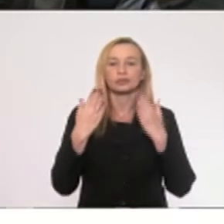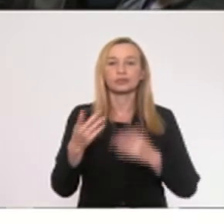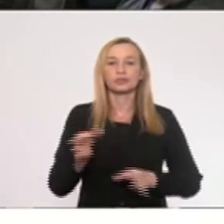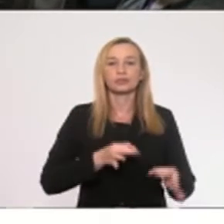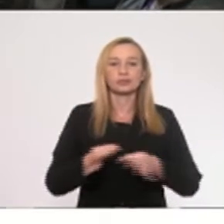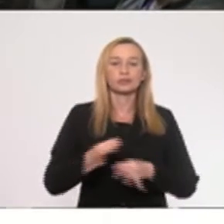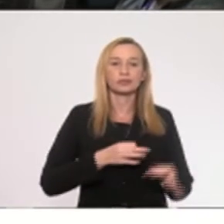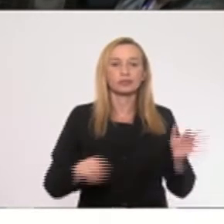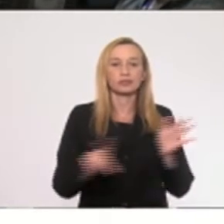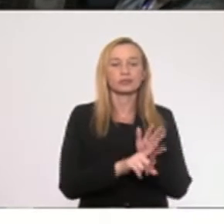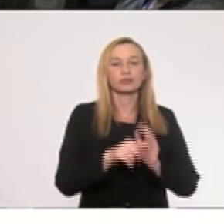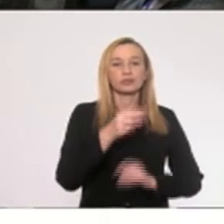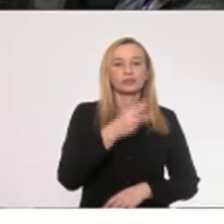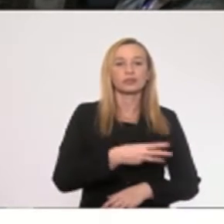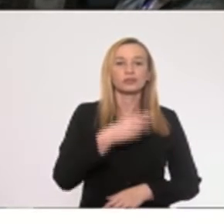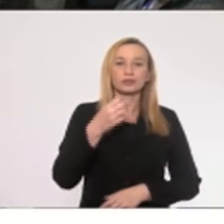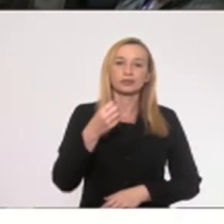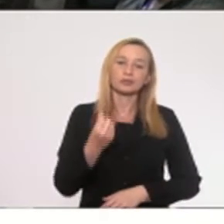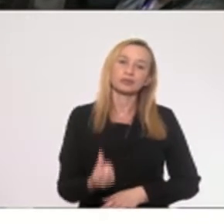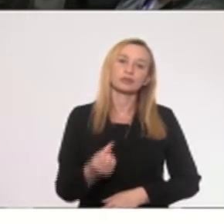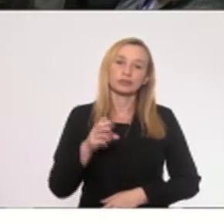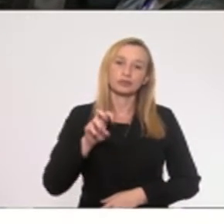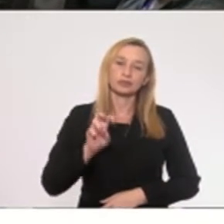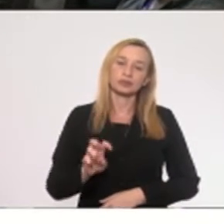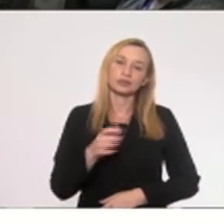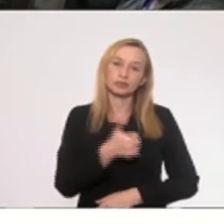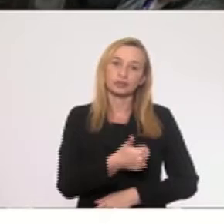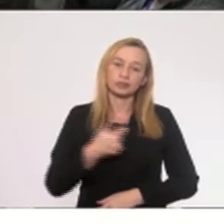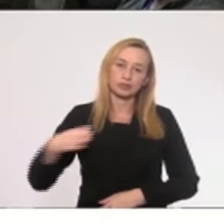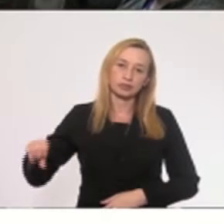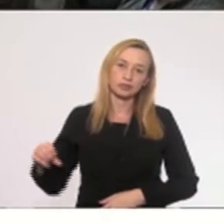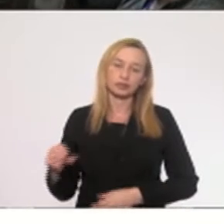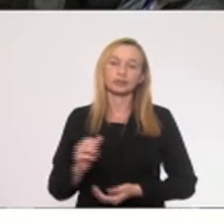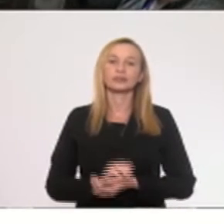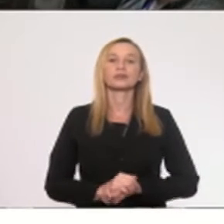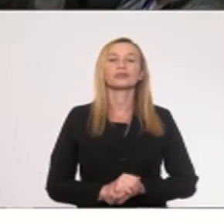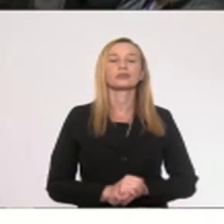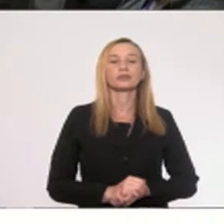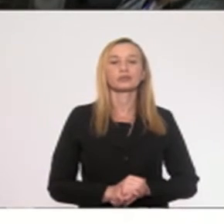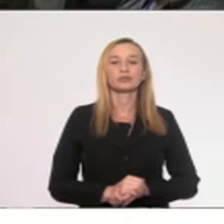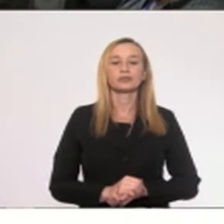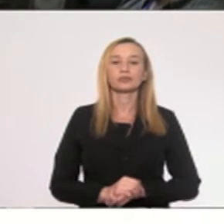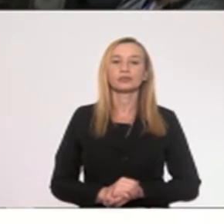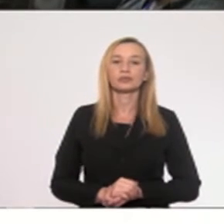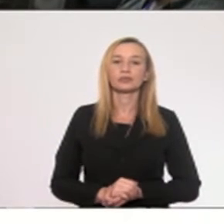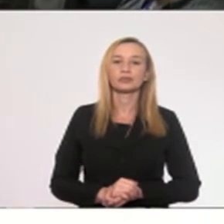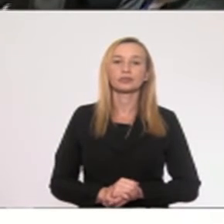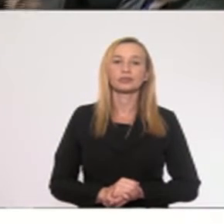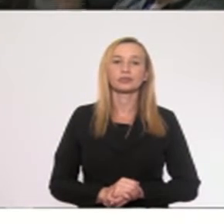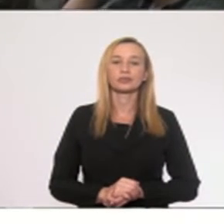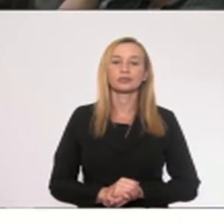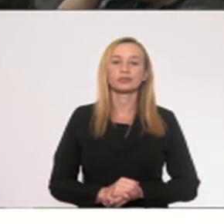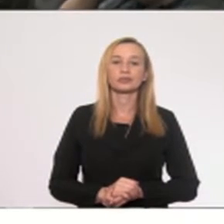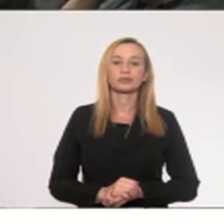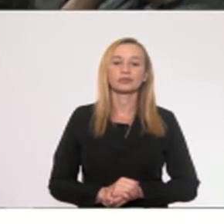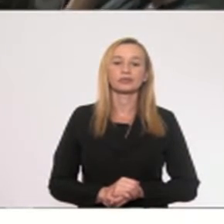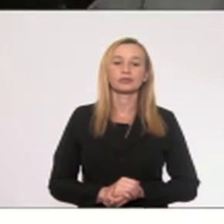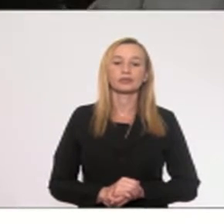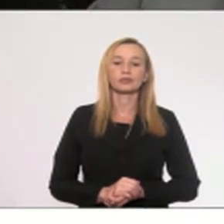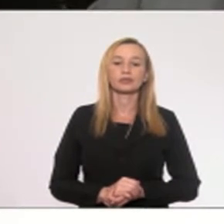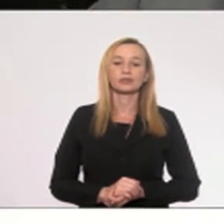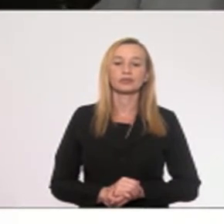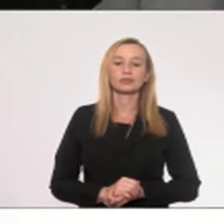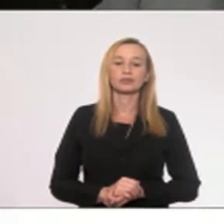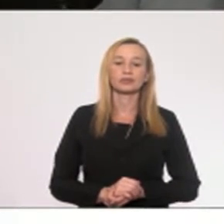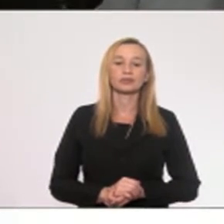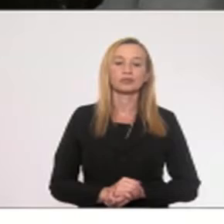lei número 365/2019, de autoria do Poder Executivo, oriundo da mensagem número 13 de 2019, dispõe sobre as diretrizes para a elaboração da Lei de